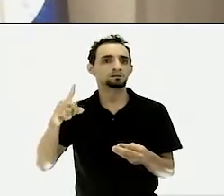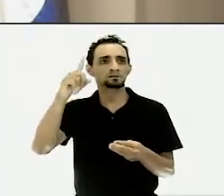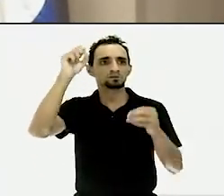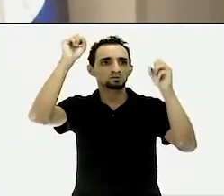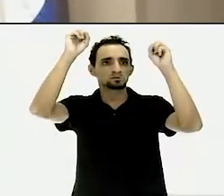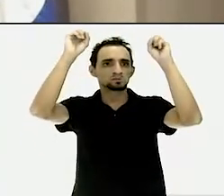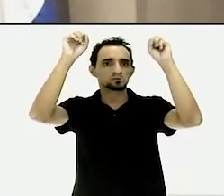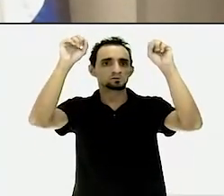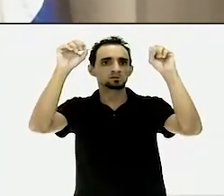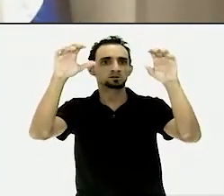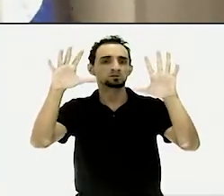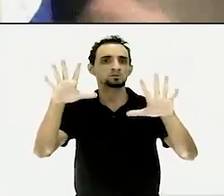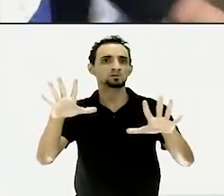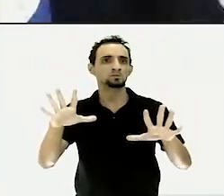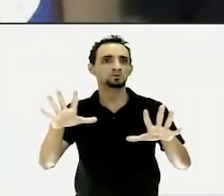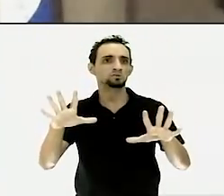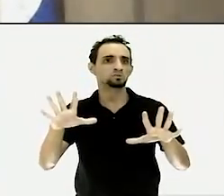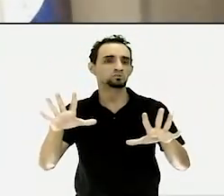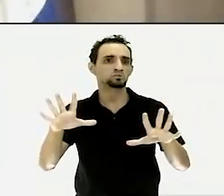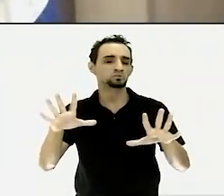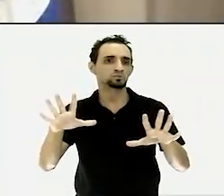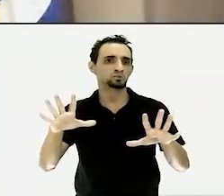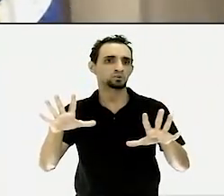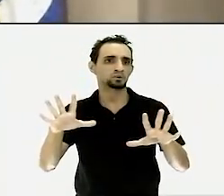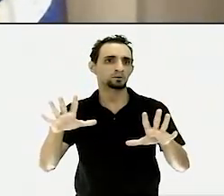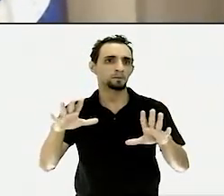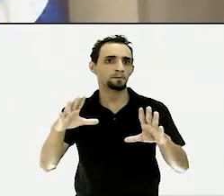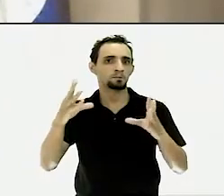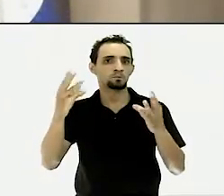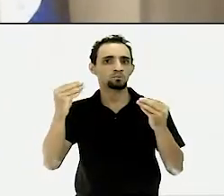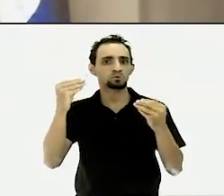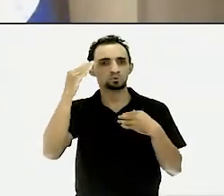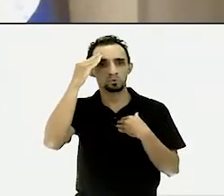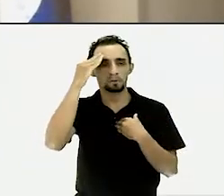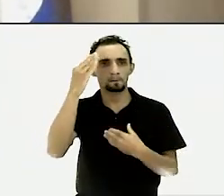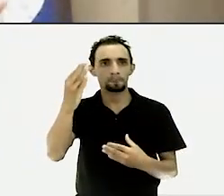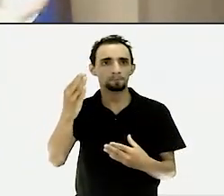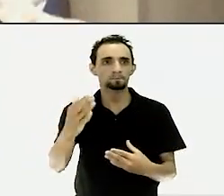e agradecer a Deus por tudo que tem feito em nossas vidas. Muito obrigado.